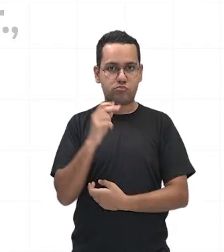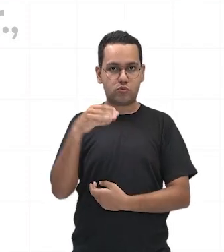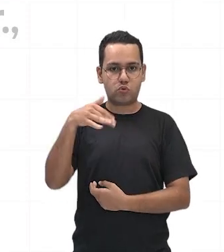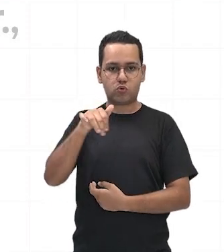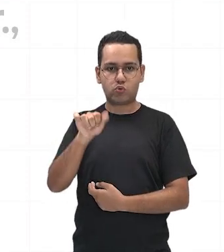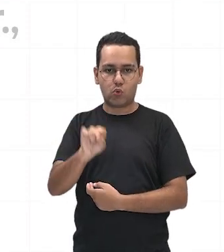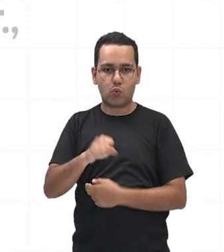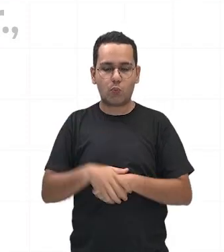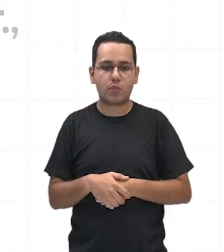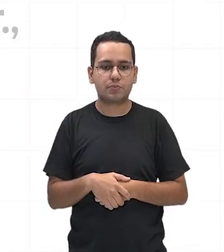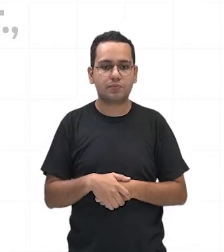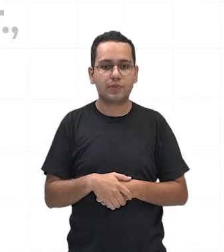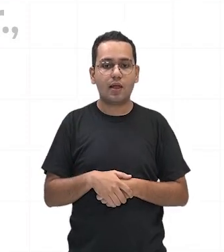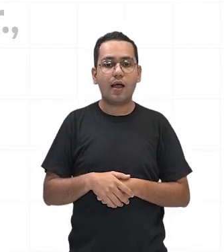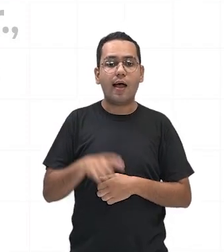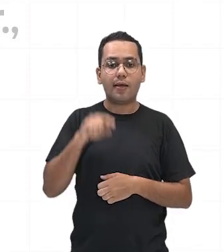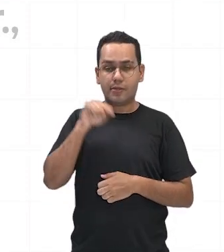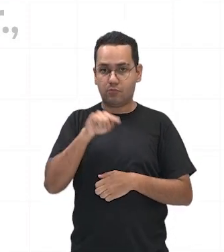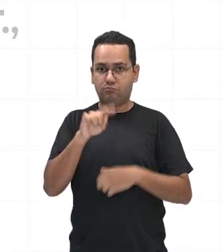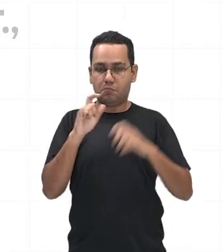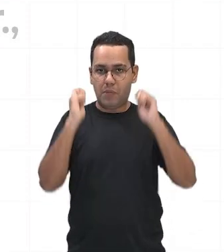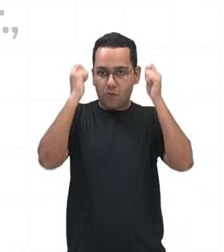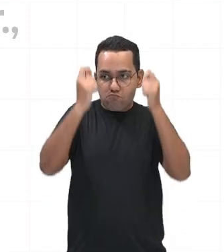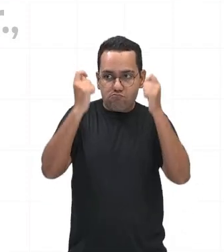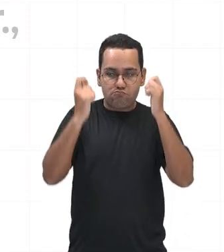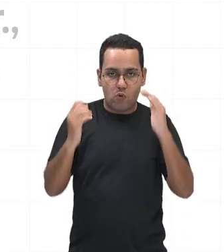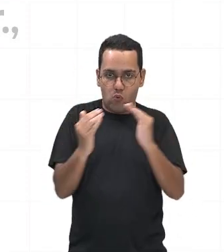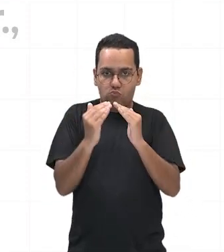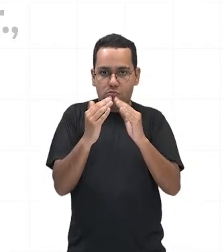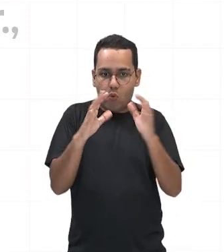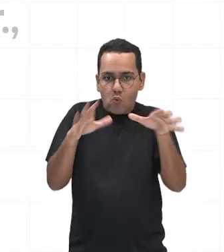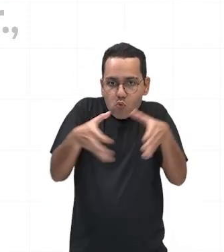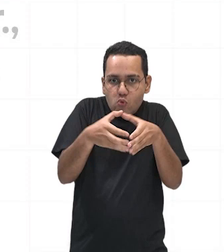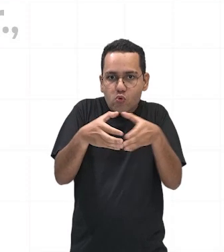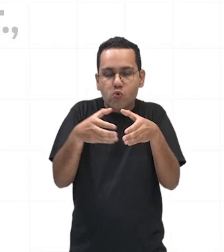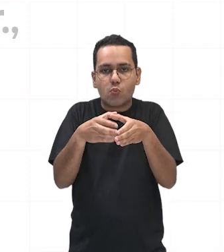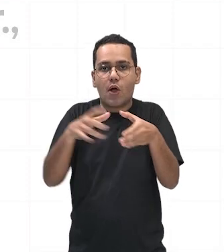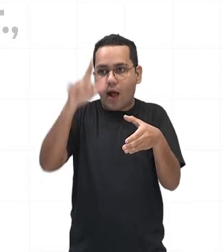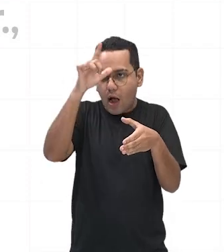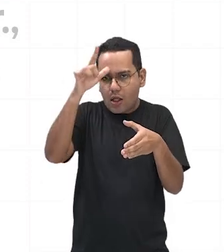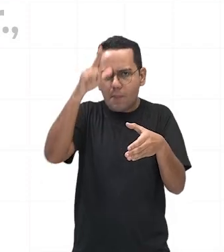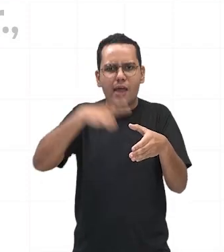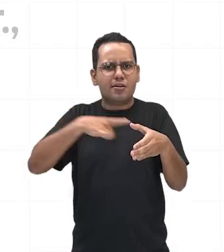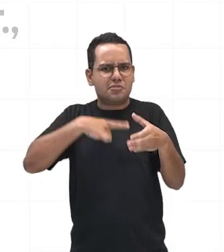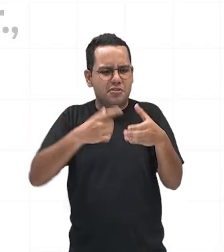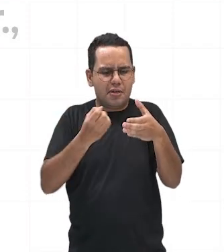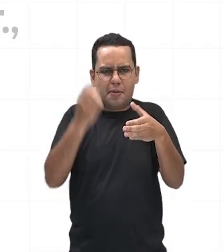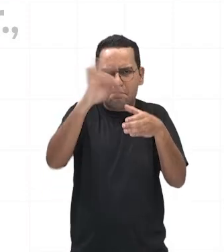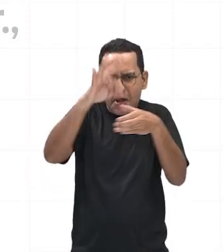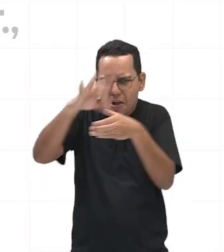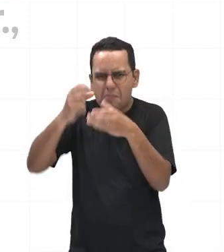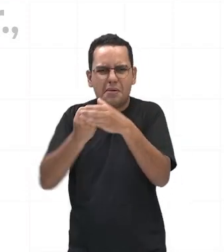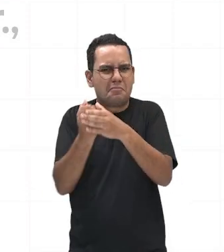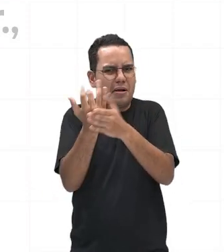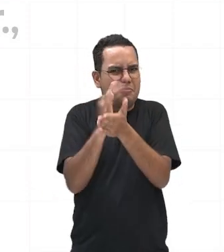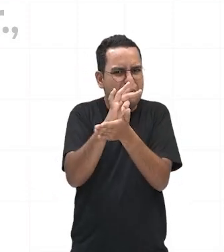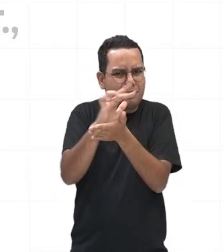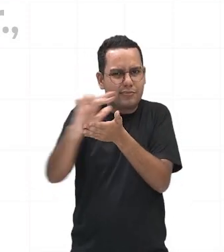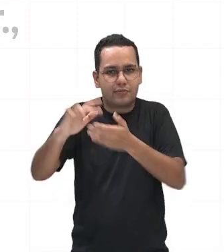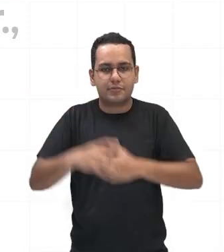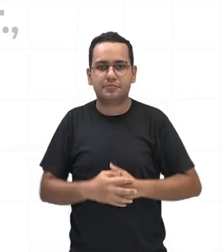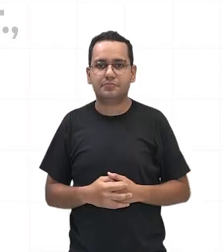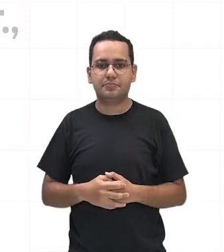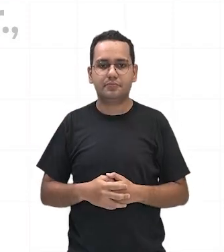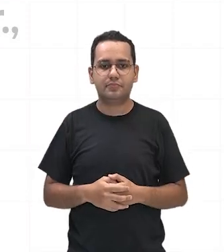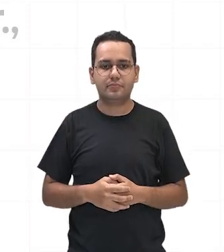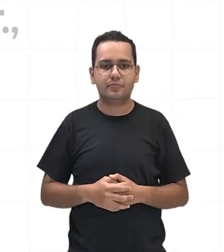Alemanha tornou-se, então, um país fértil. Por quê? Porque eles vão dominar aquele cenário ali. Eles vão, então, inclusive, fazer a drenagem